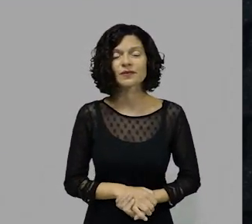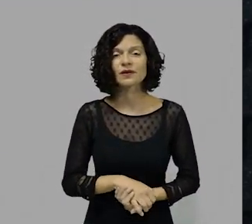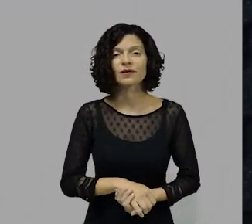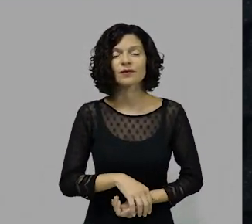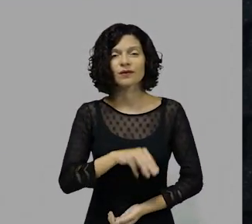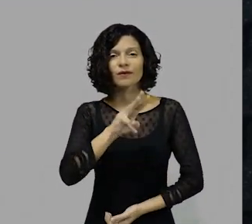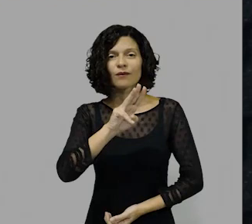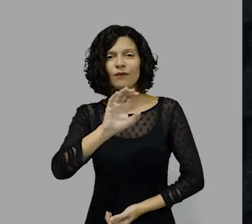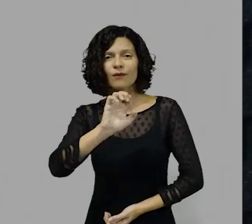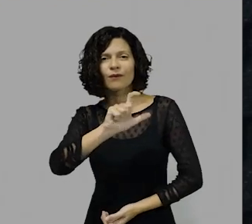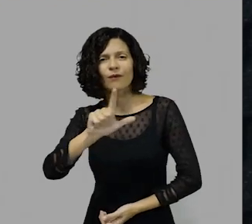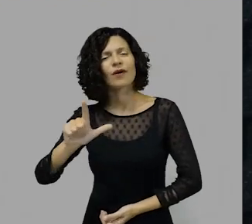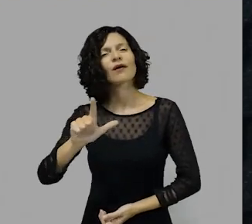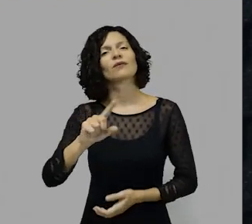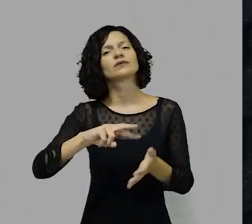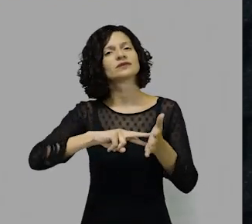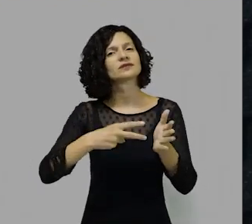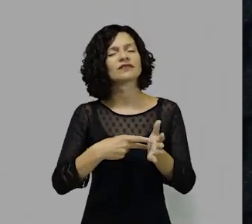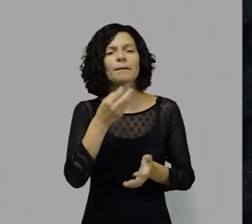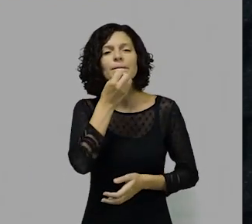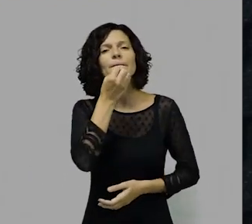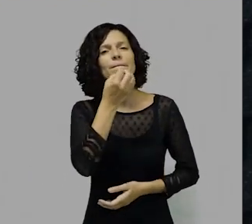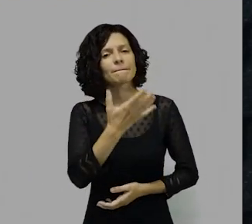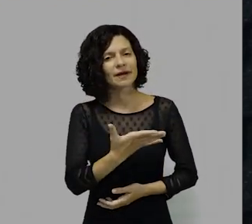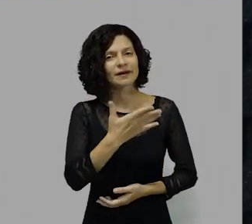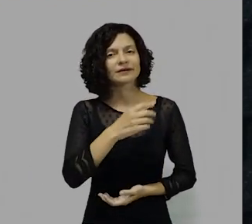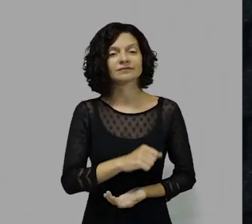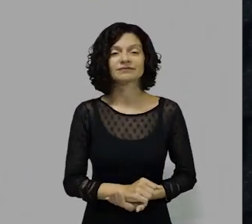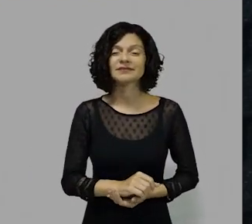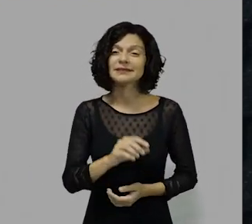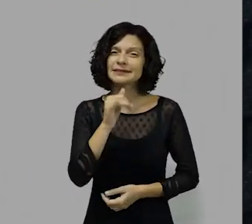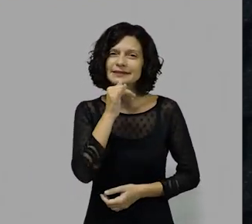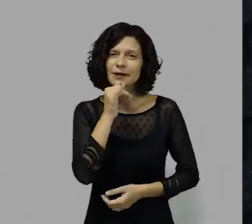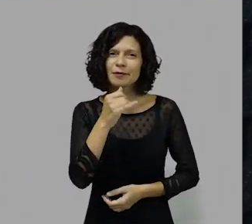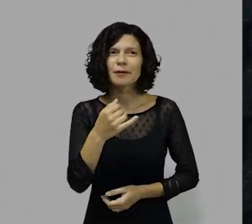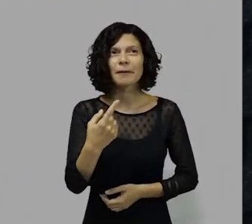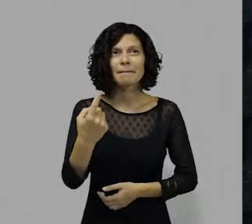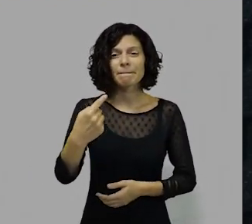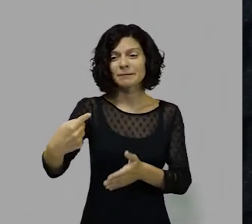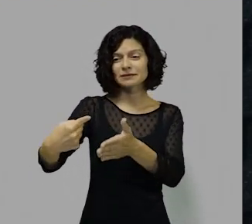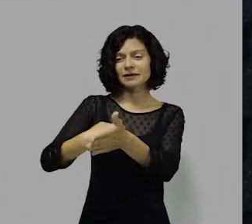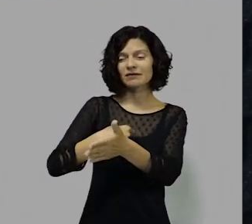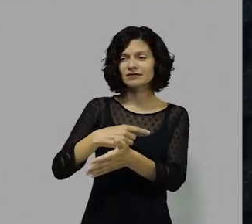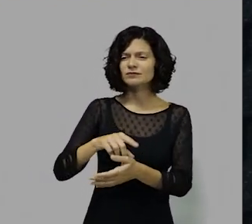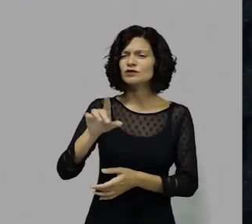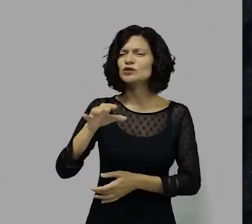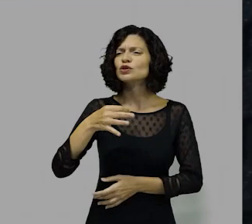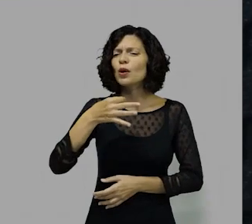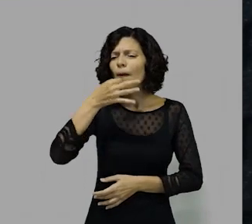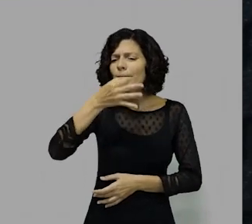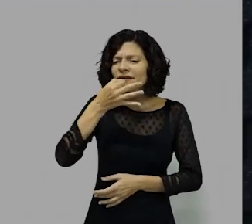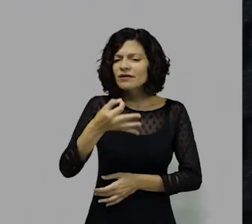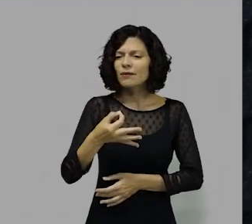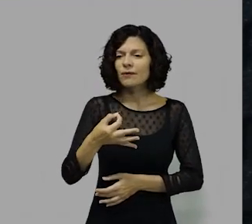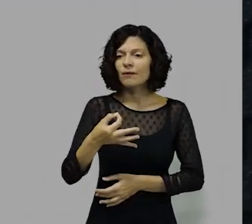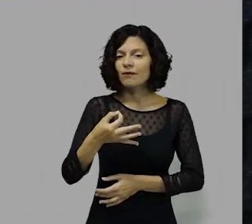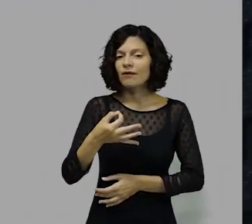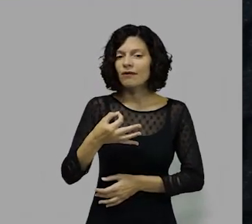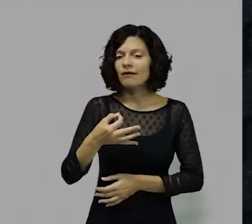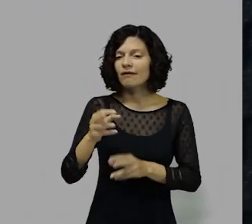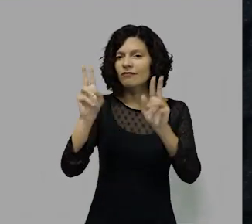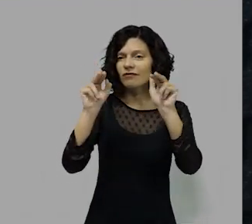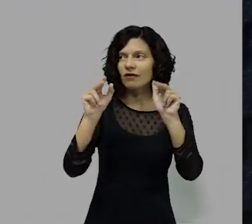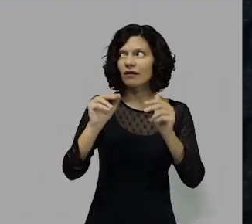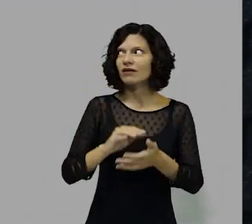bem. Tá? Então, alguém chega para você e pergunta, qual é a sua opinião a respeito de alguma coisa? Aí você inicia a sua fala.